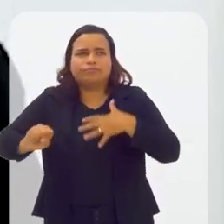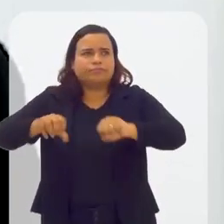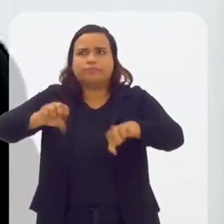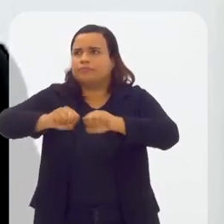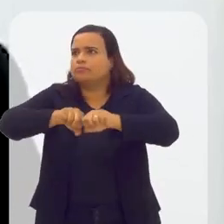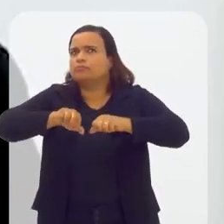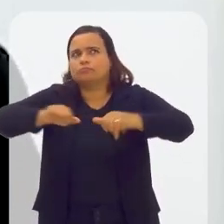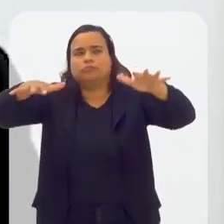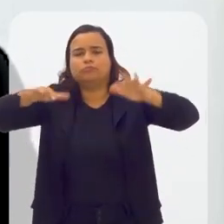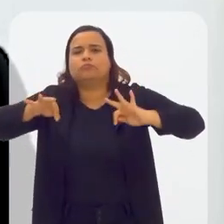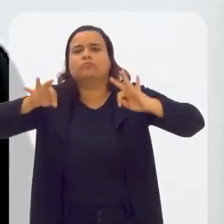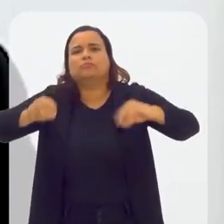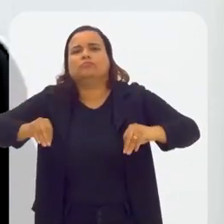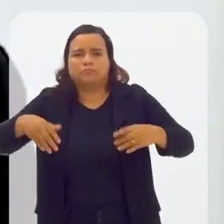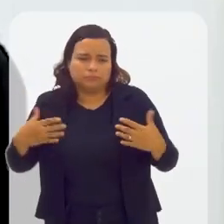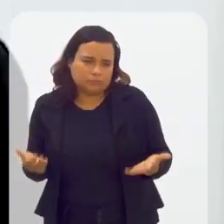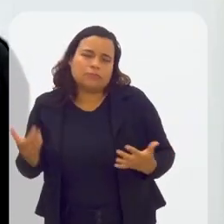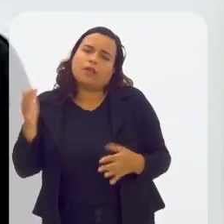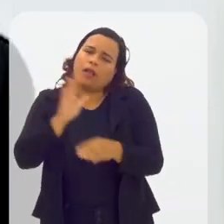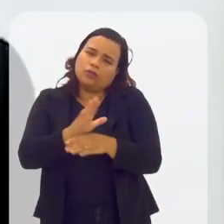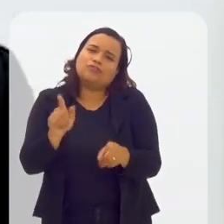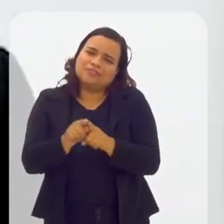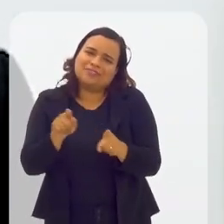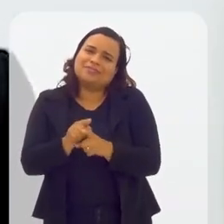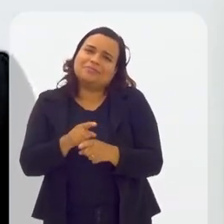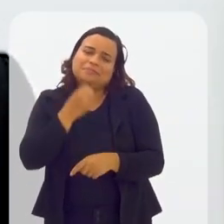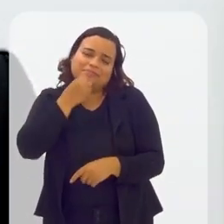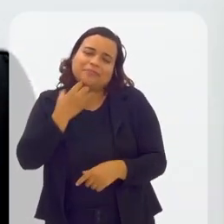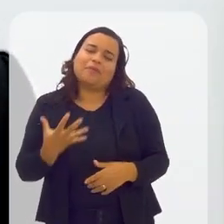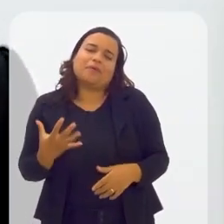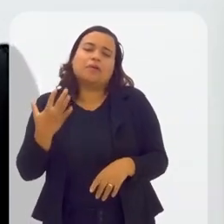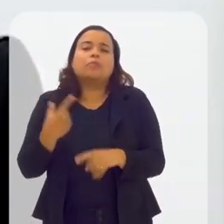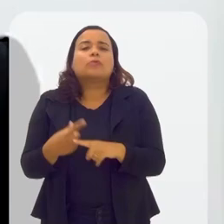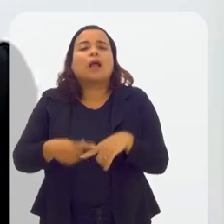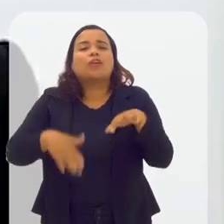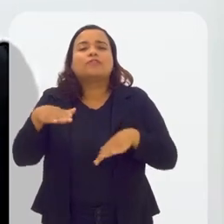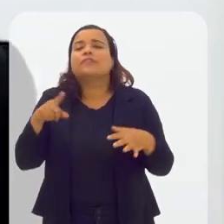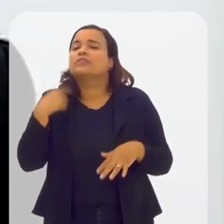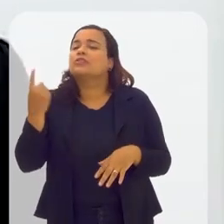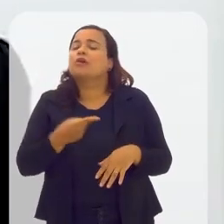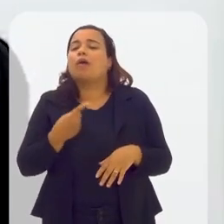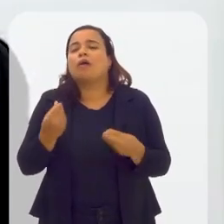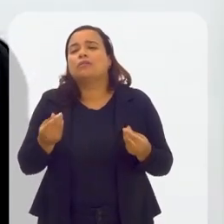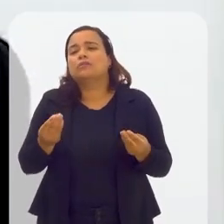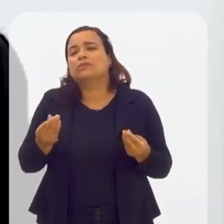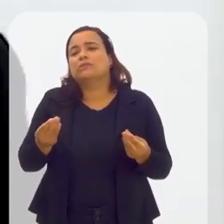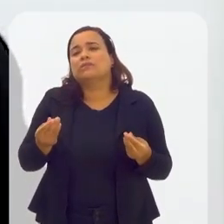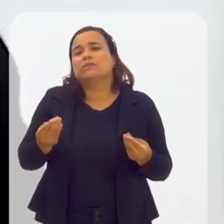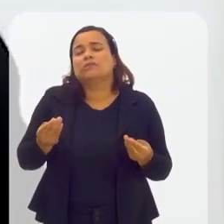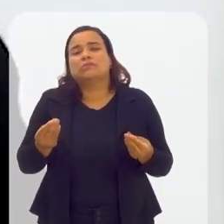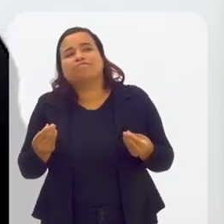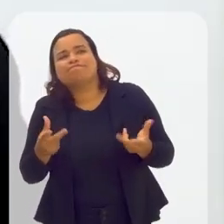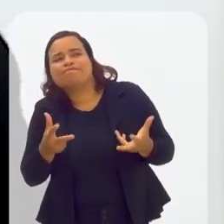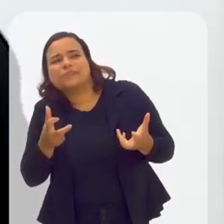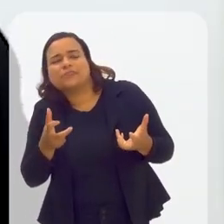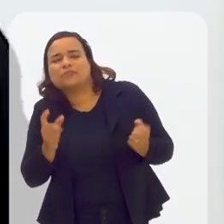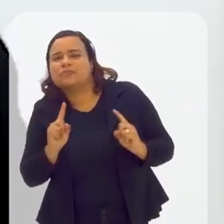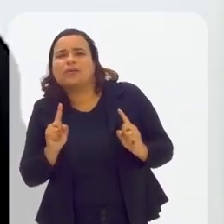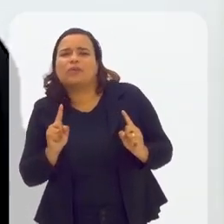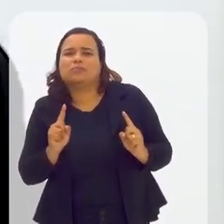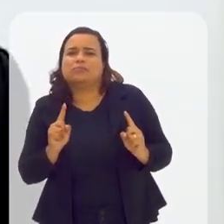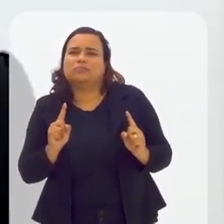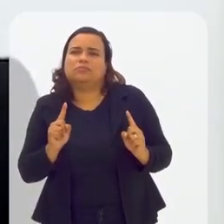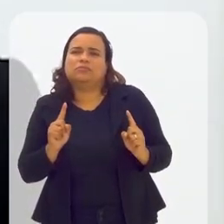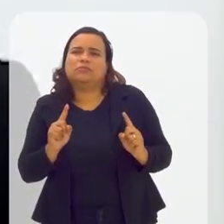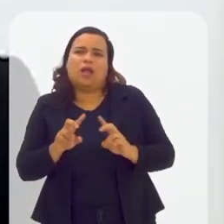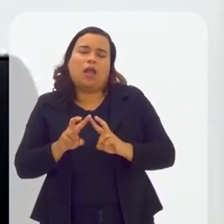vocês têm uma capilaridade que ninguém tem, isso também ajuda uma barbaridade, porque muitas vezes a gente aqui